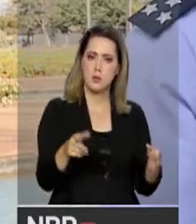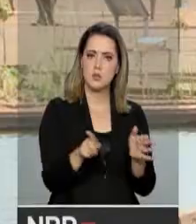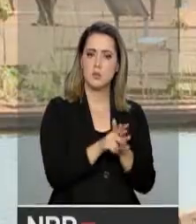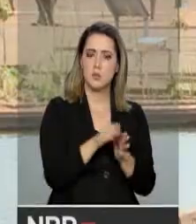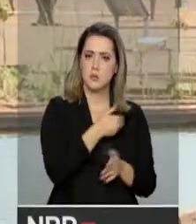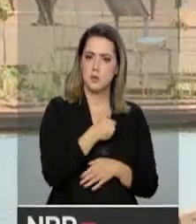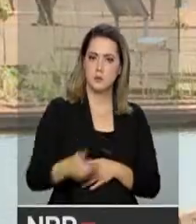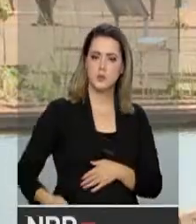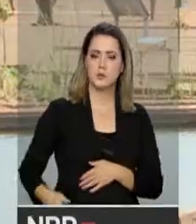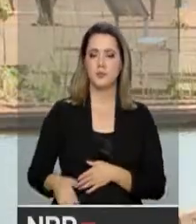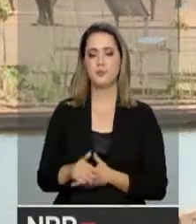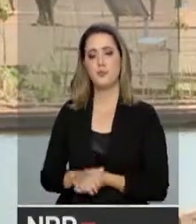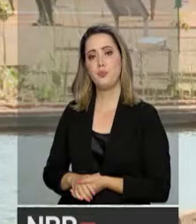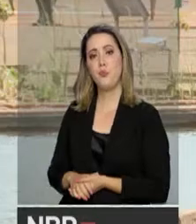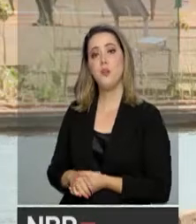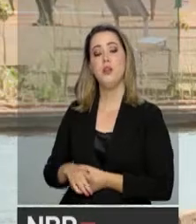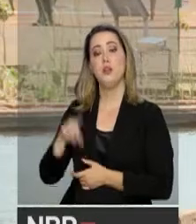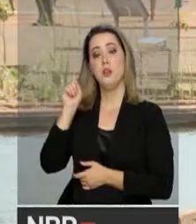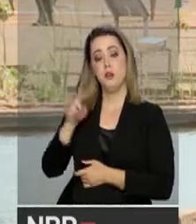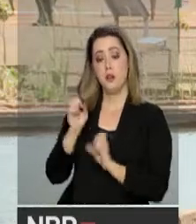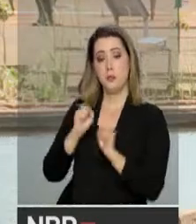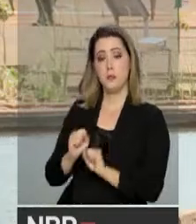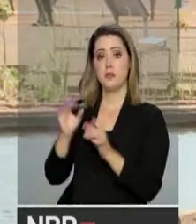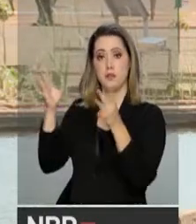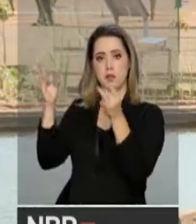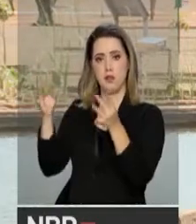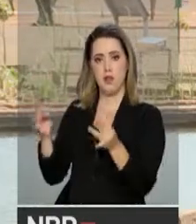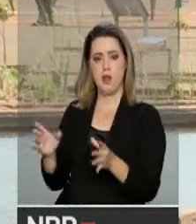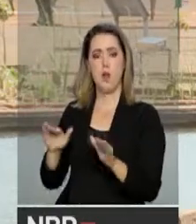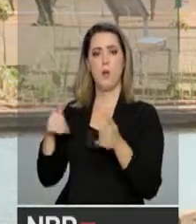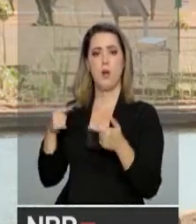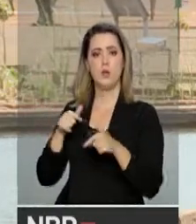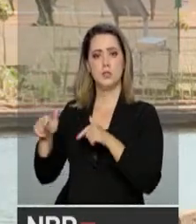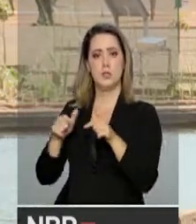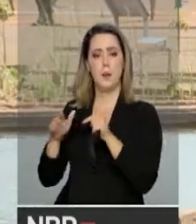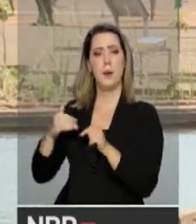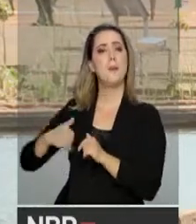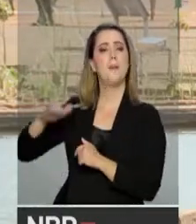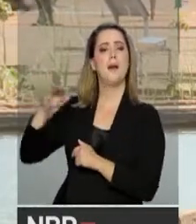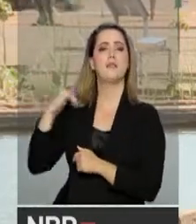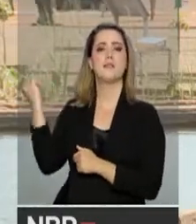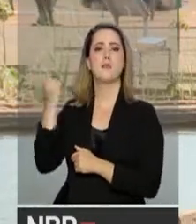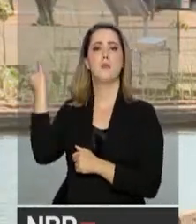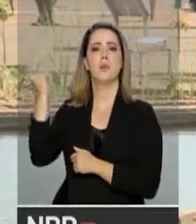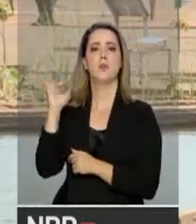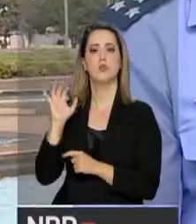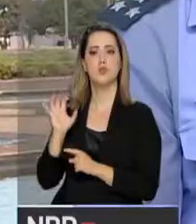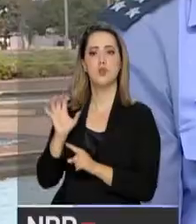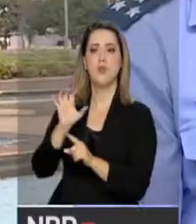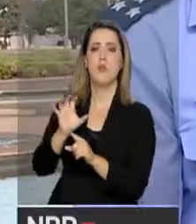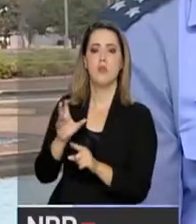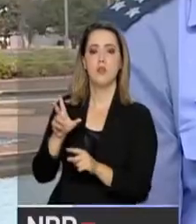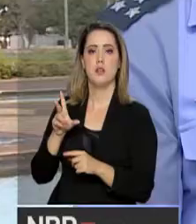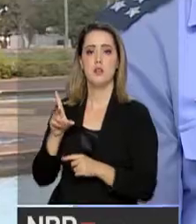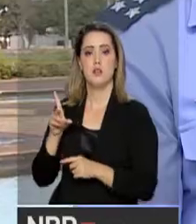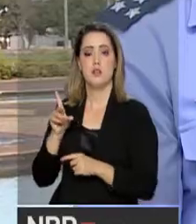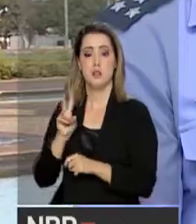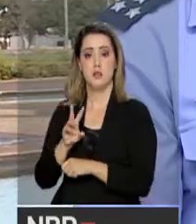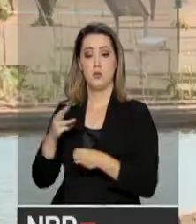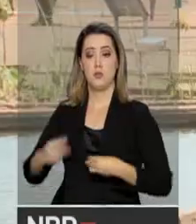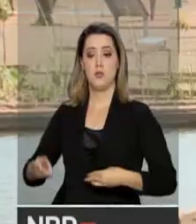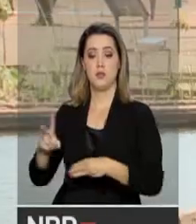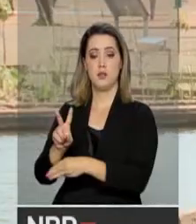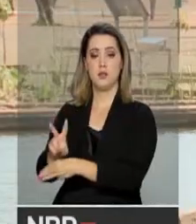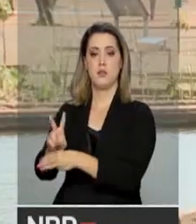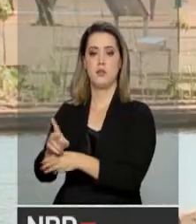cidadão. Agora, é possível destacar uma ação de maior relevância e de impacto da defesa? A gente